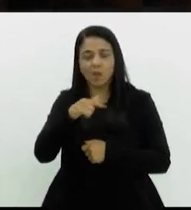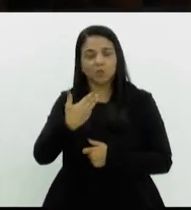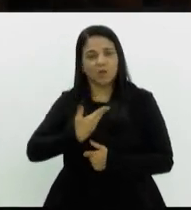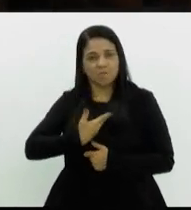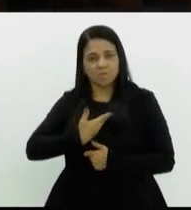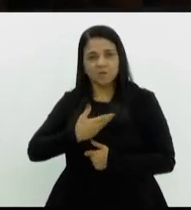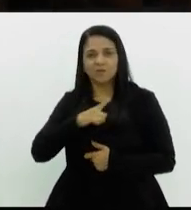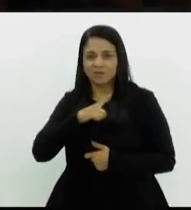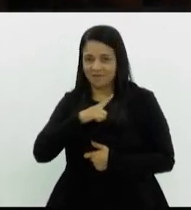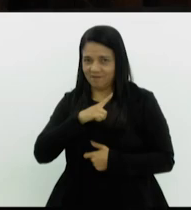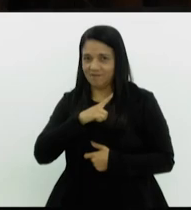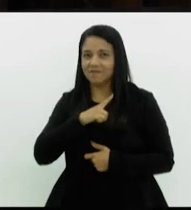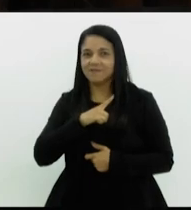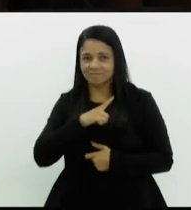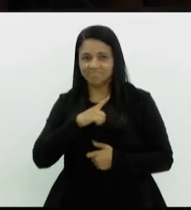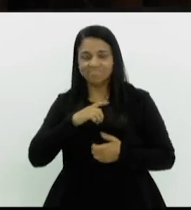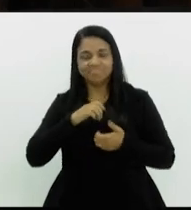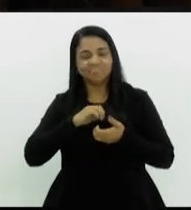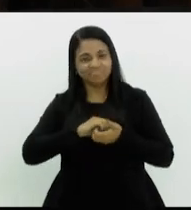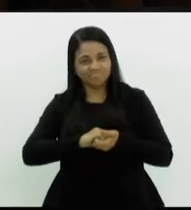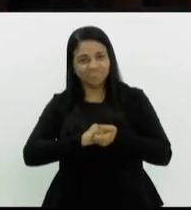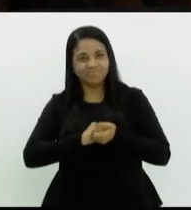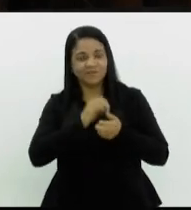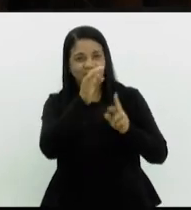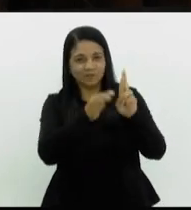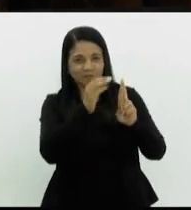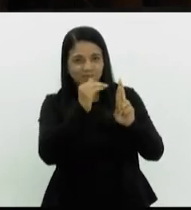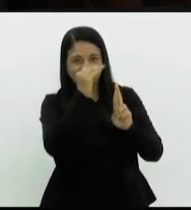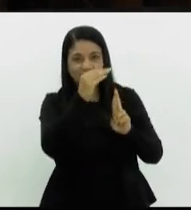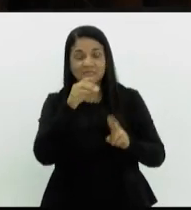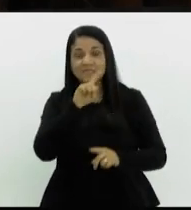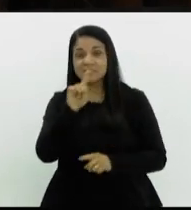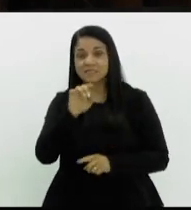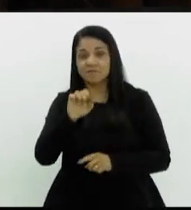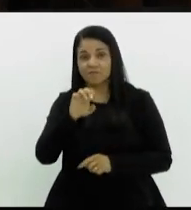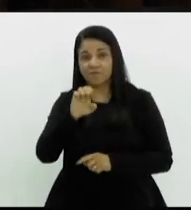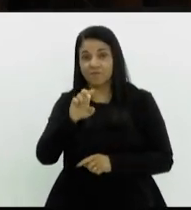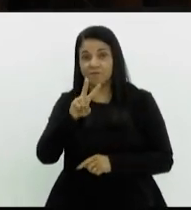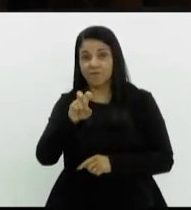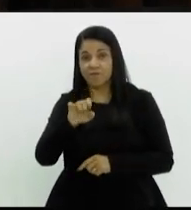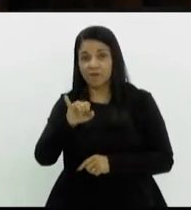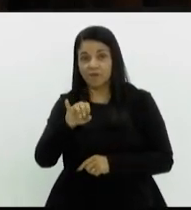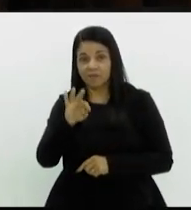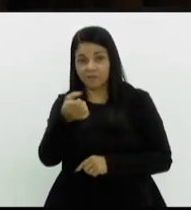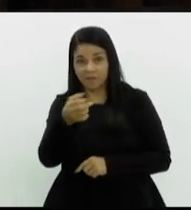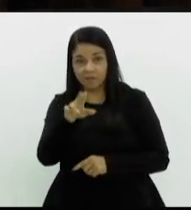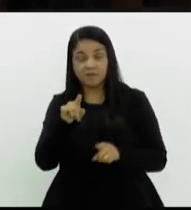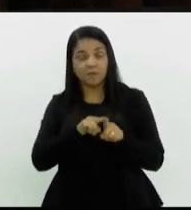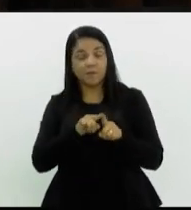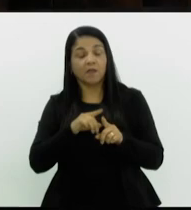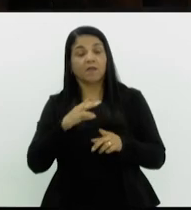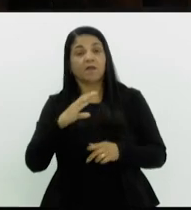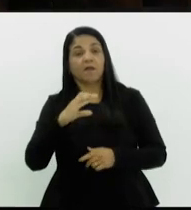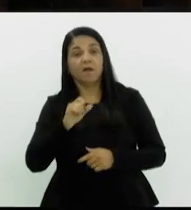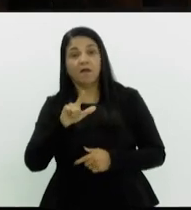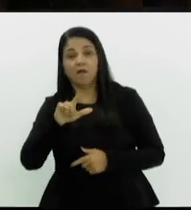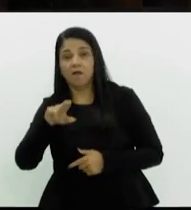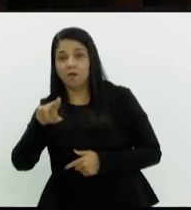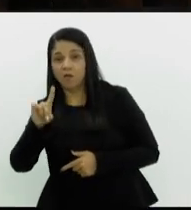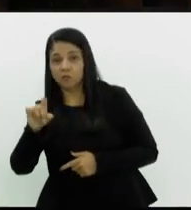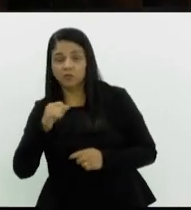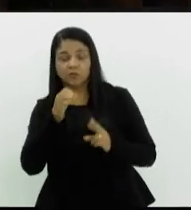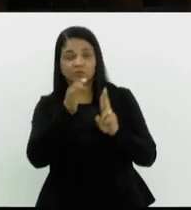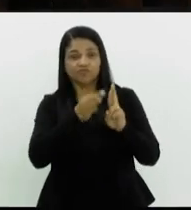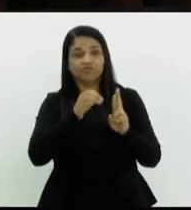seus colegas, né? Saudar também aqui o desembargador Luiz Sveiter, saudar o desembargador Cláudio e saudar o